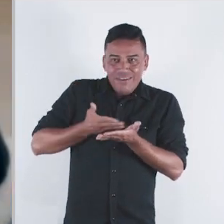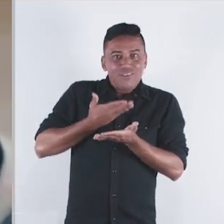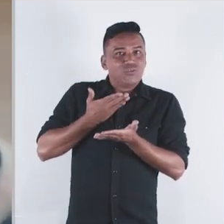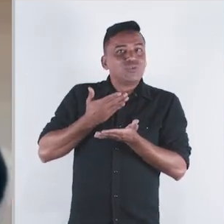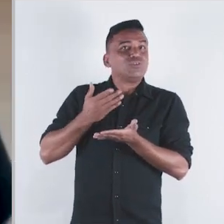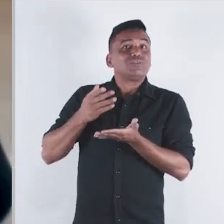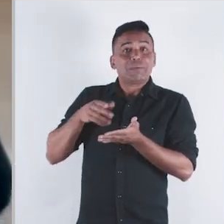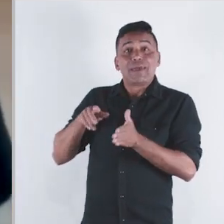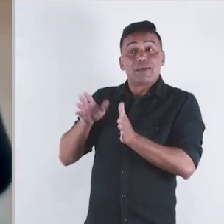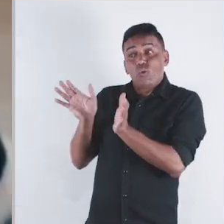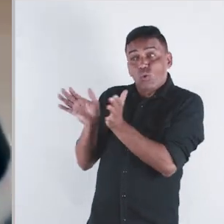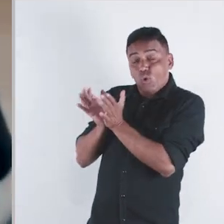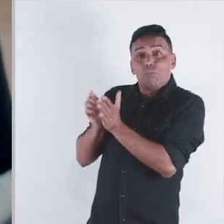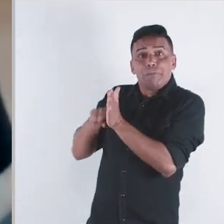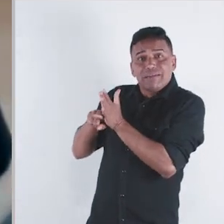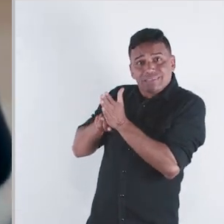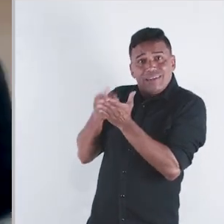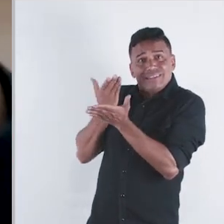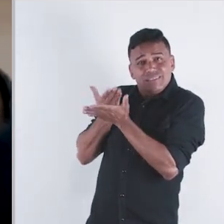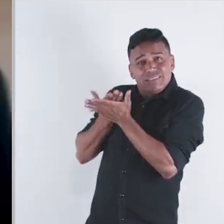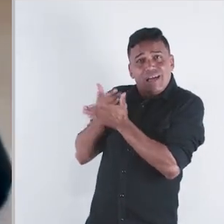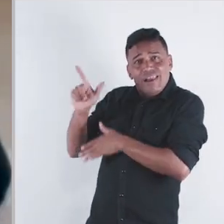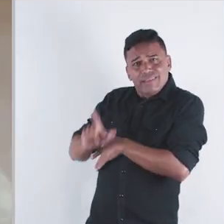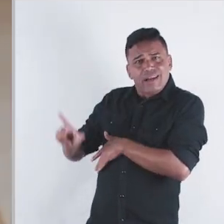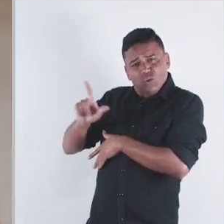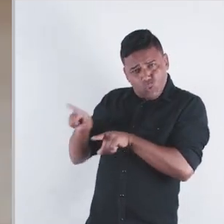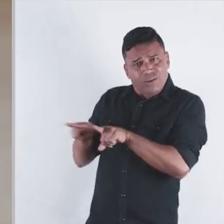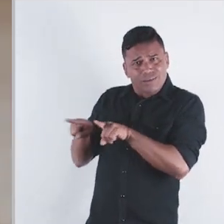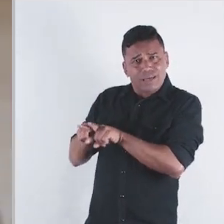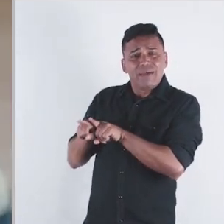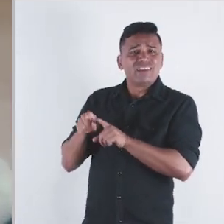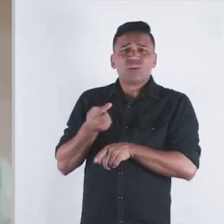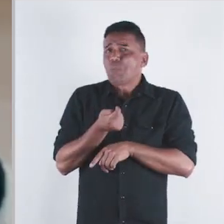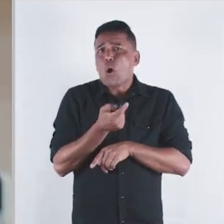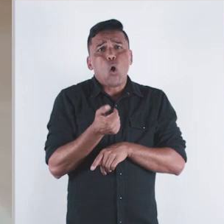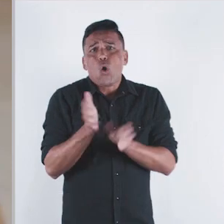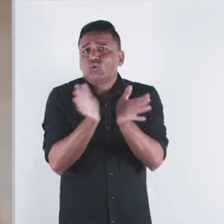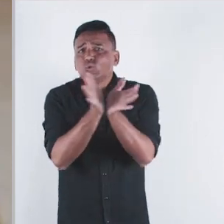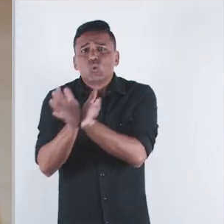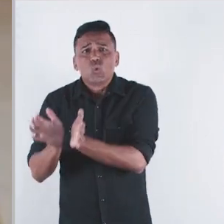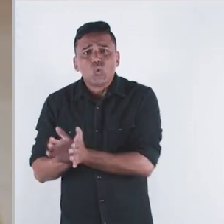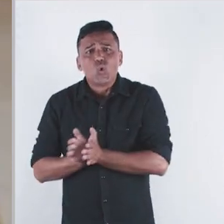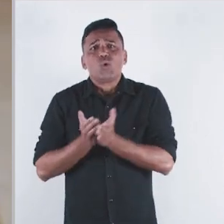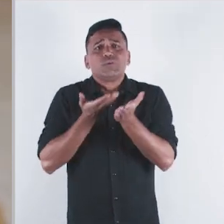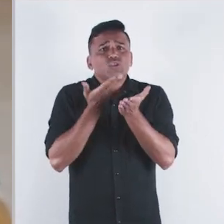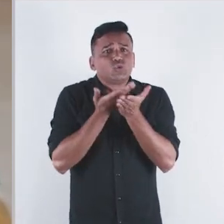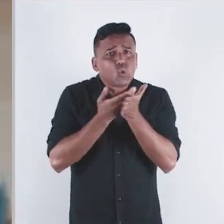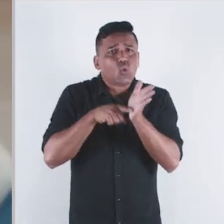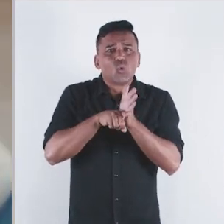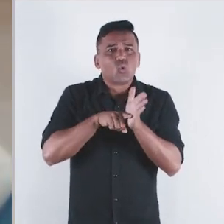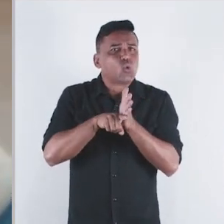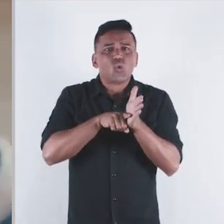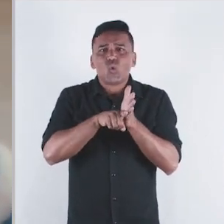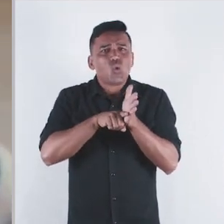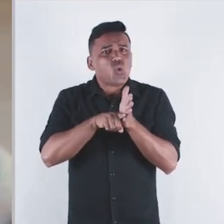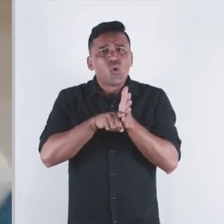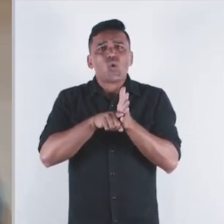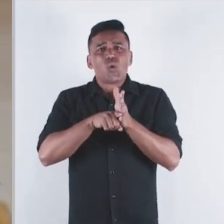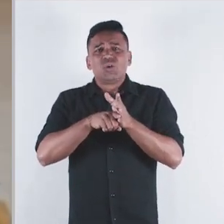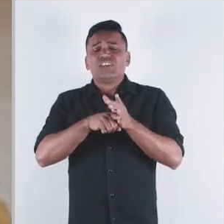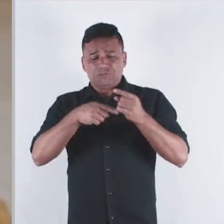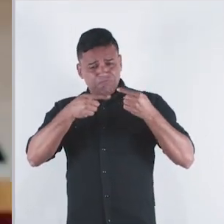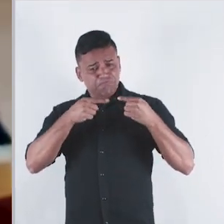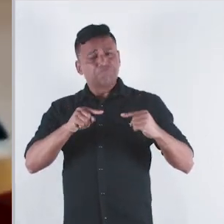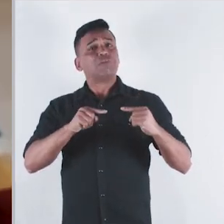literatura sobretudo, né? São poucos os estudiosos, são poucas as correntes críticas que vão